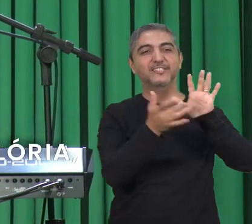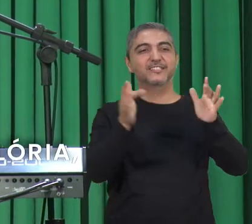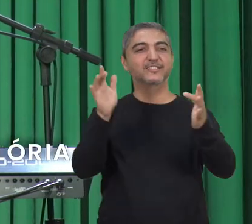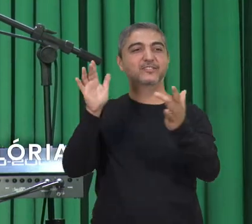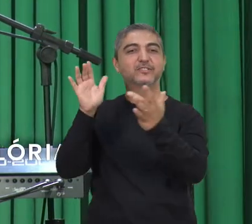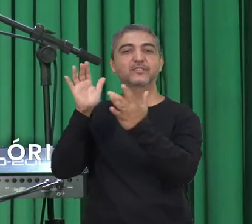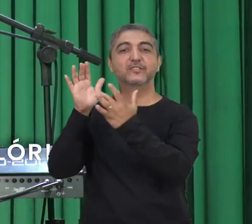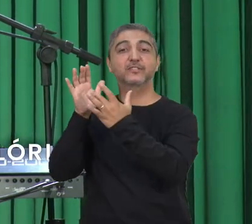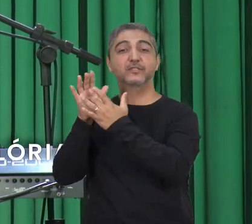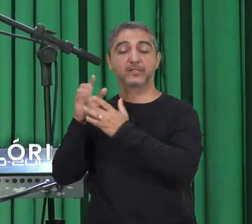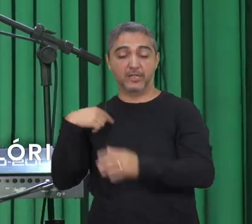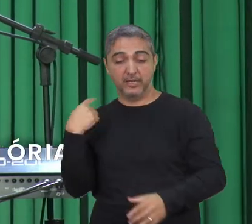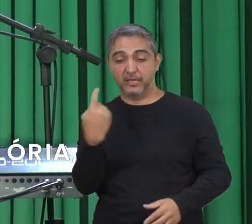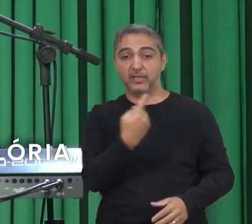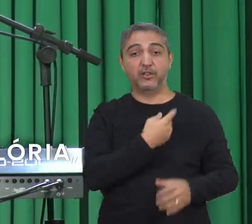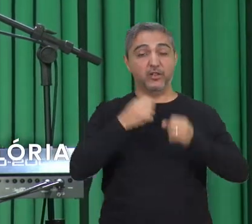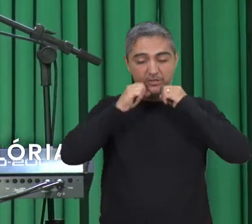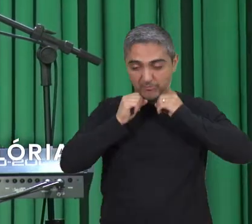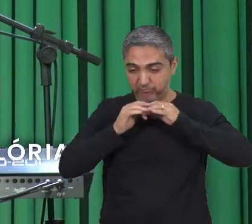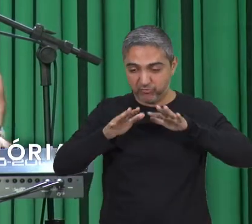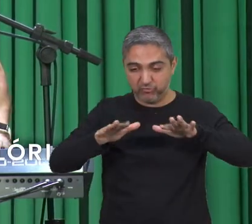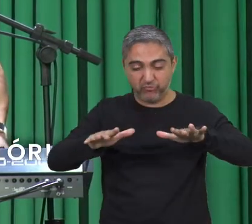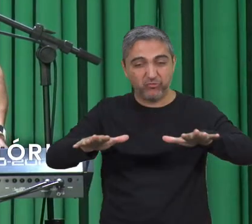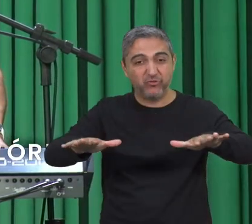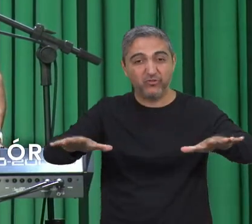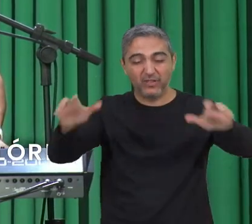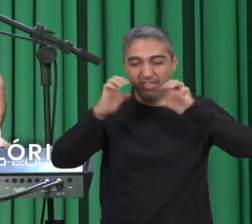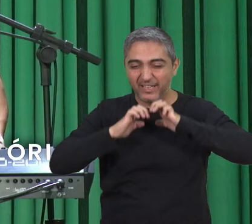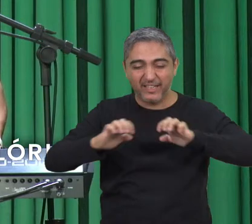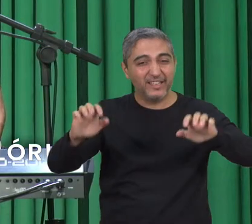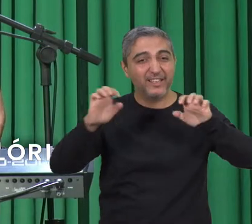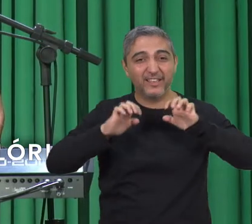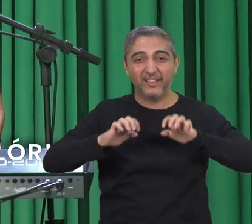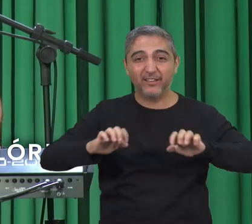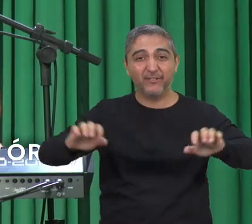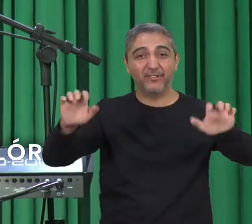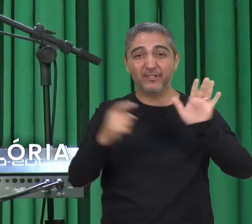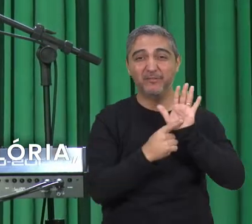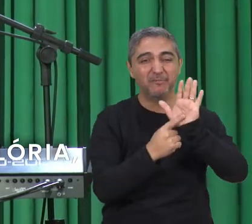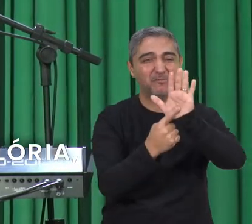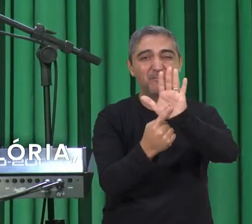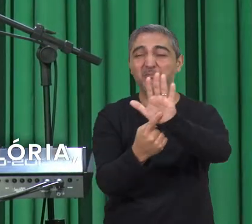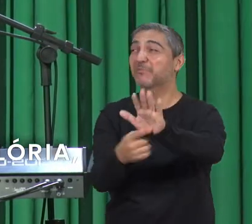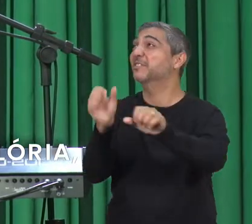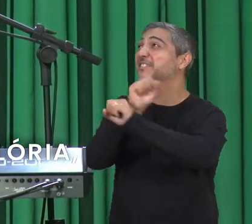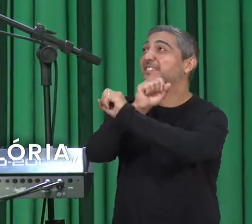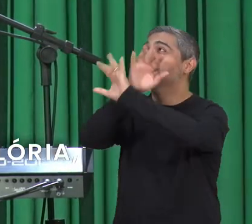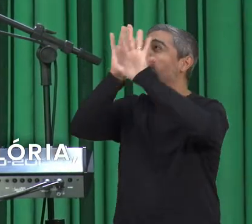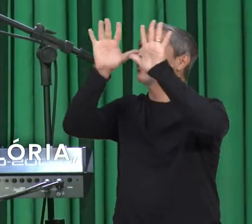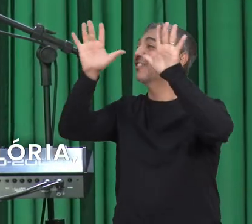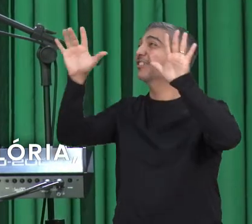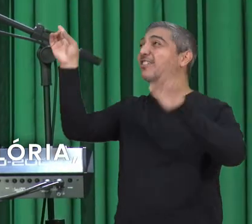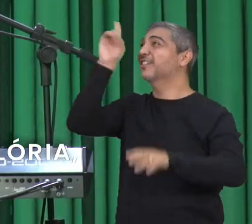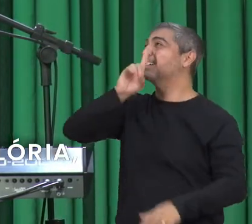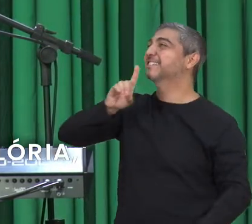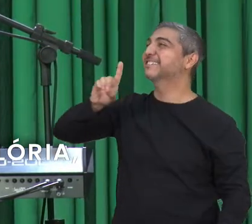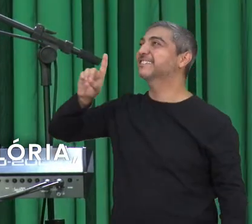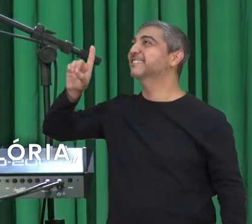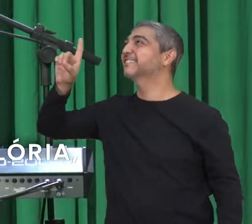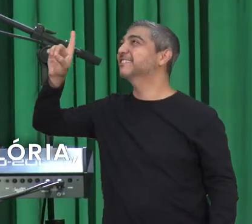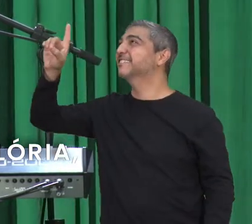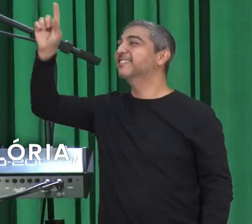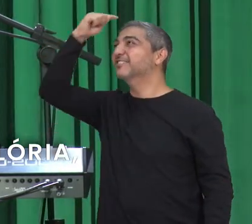e que nossos frutos sejam pra glória do teu